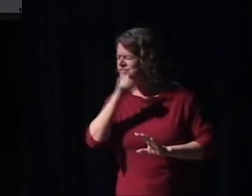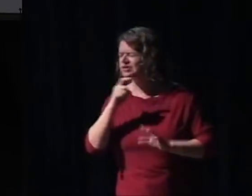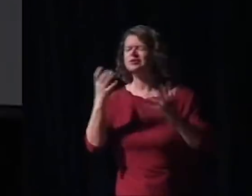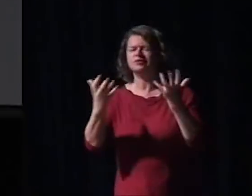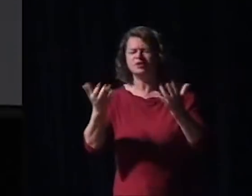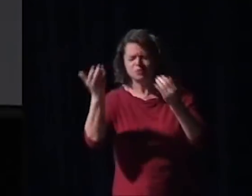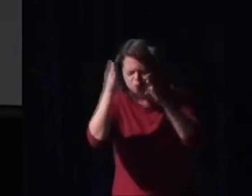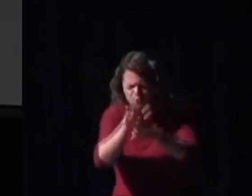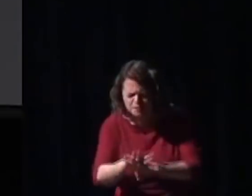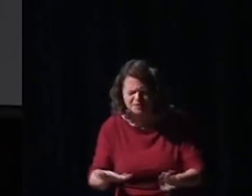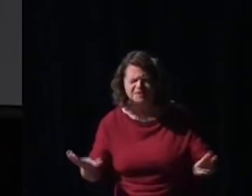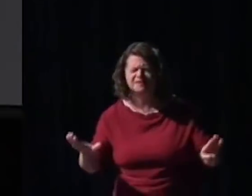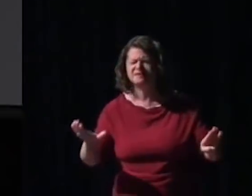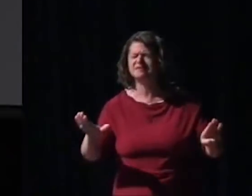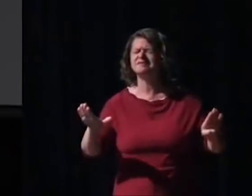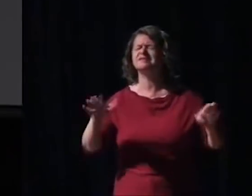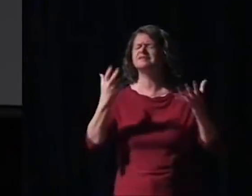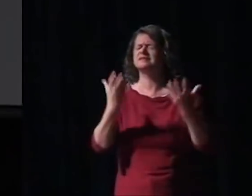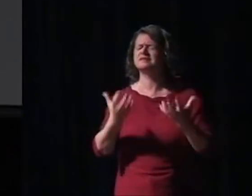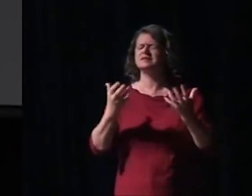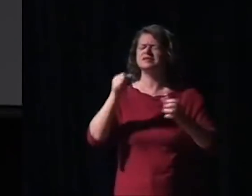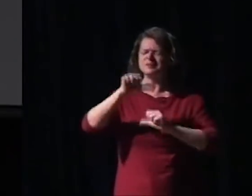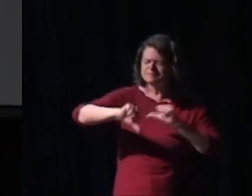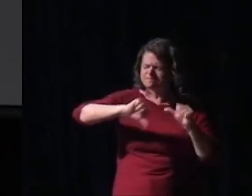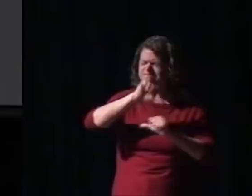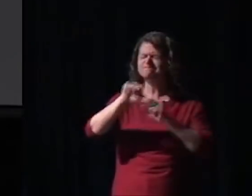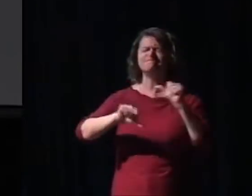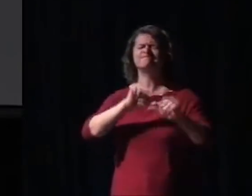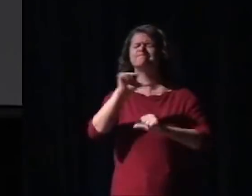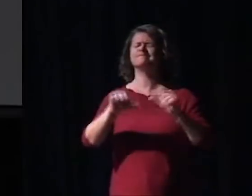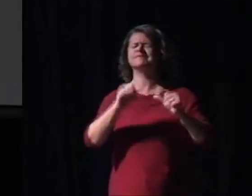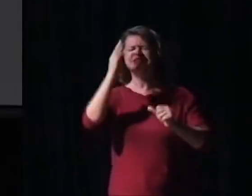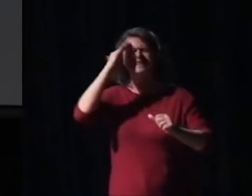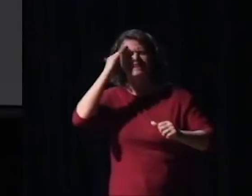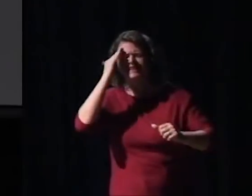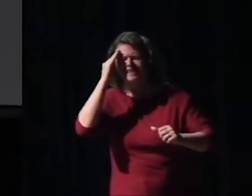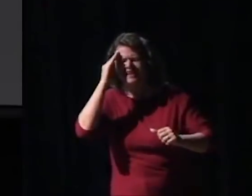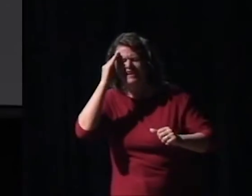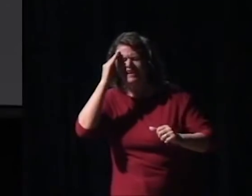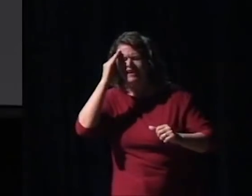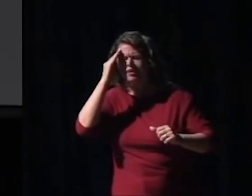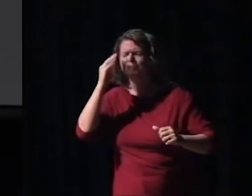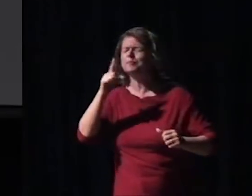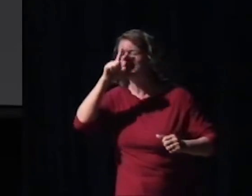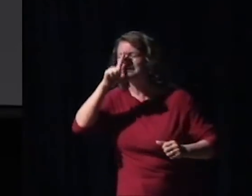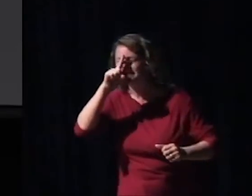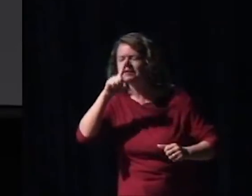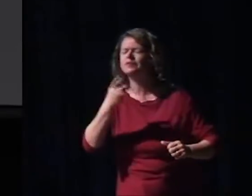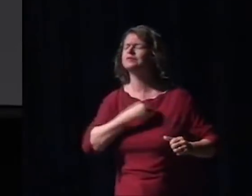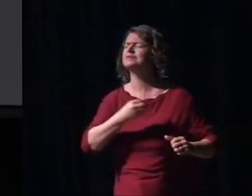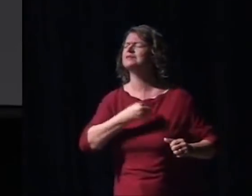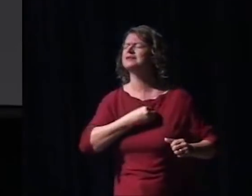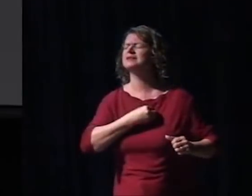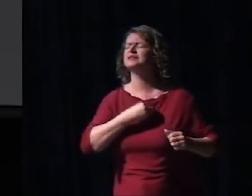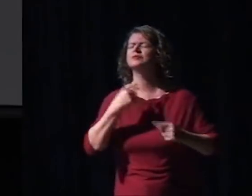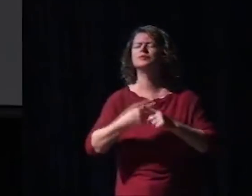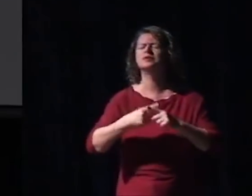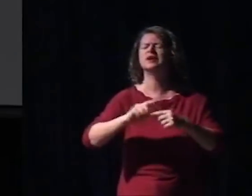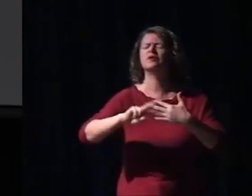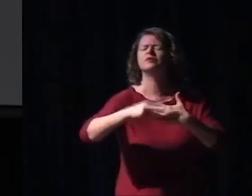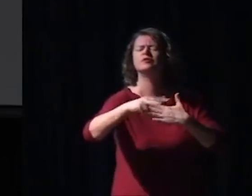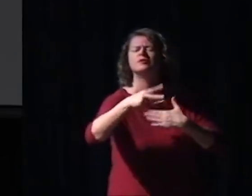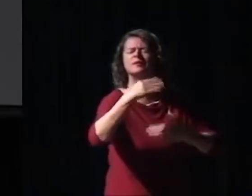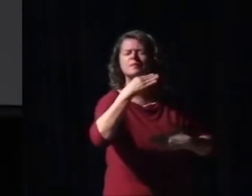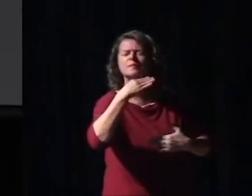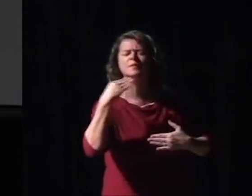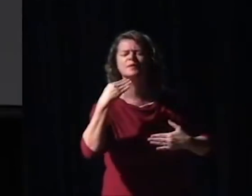queremos entender toda a força do pecado, queremos entender por que o salário do pecado é a morte. E